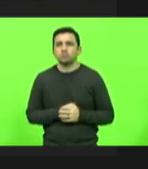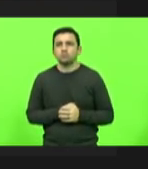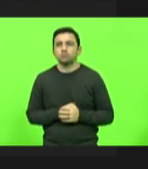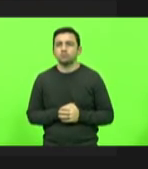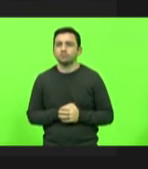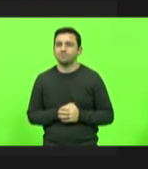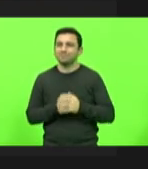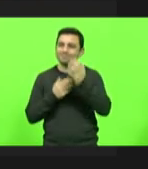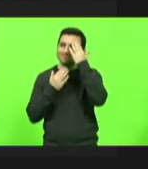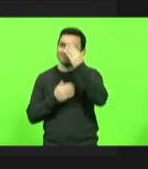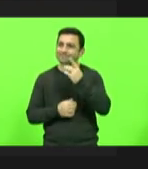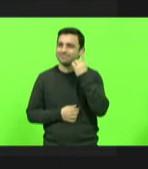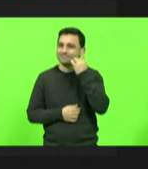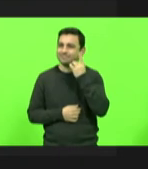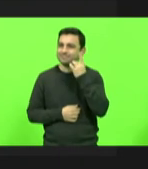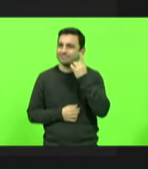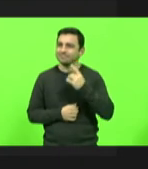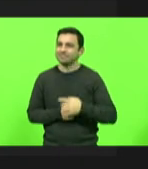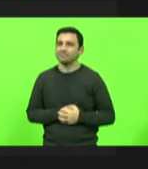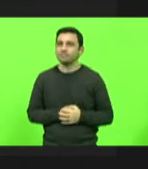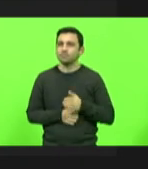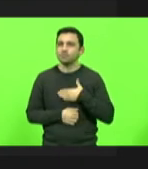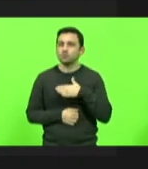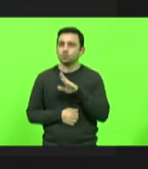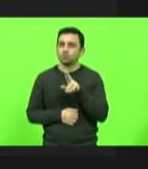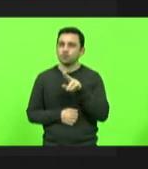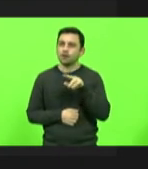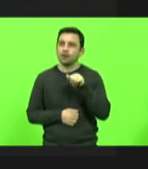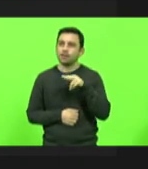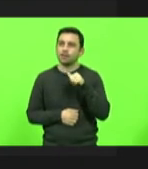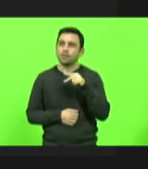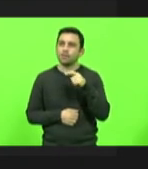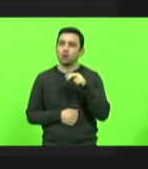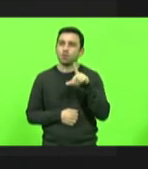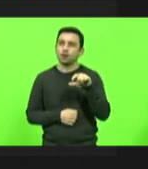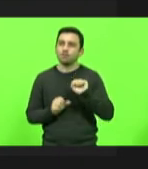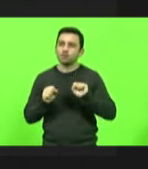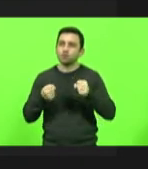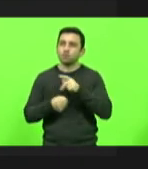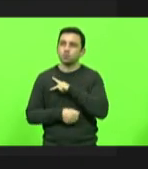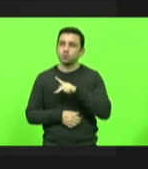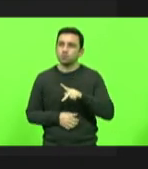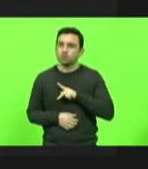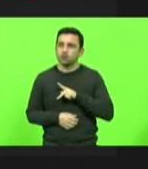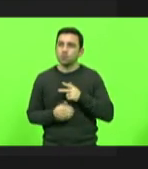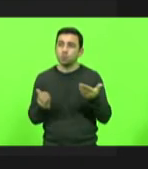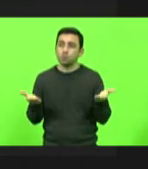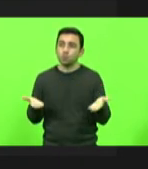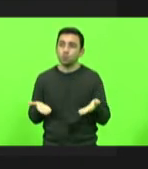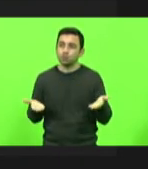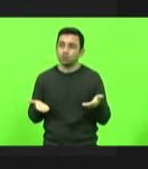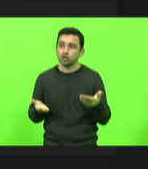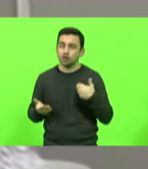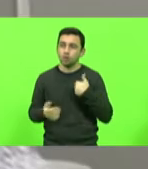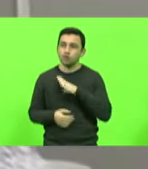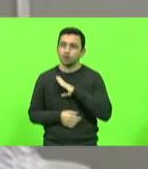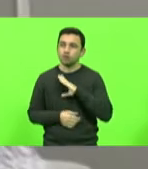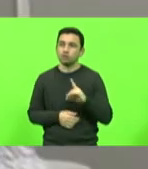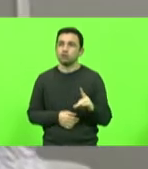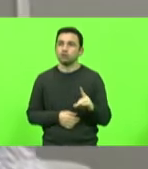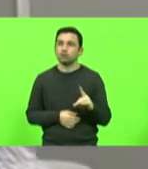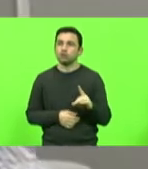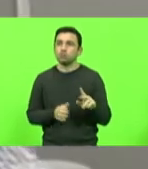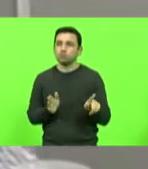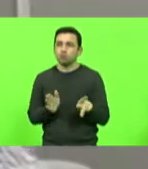Obrigada, deputada. Meu nome é Ana Paula, sou defensora pública do Estado. Atualmente, eu sou coordenadora do